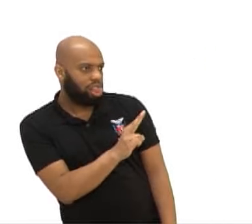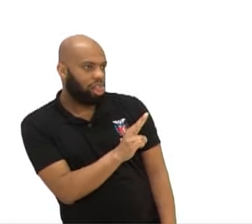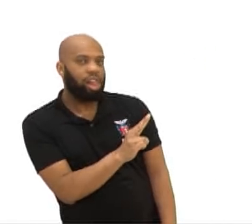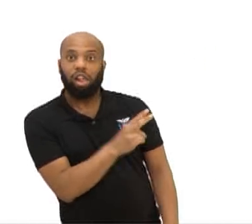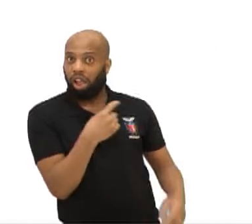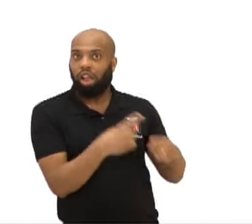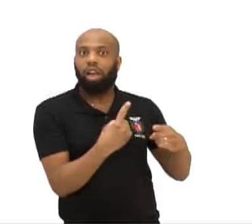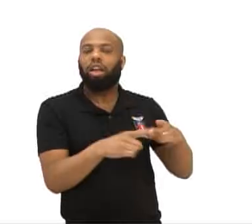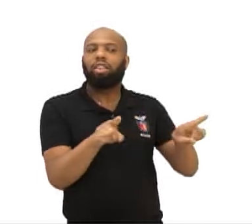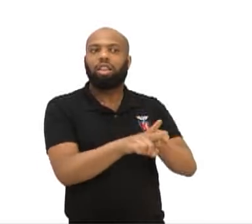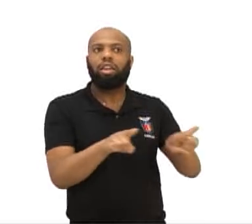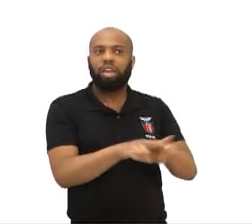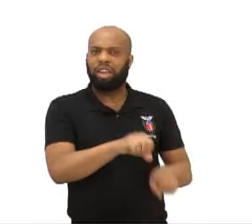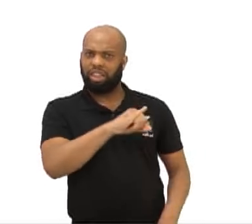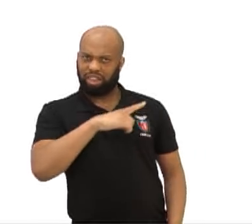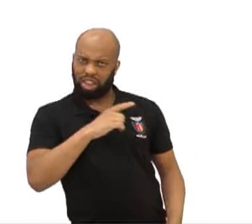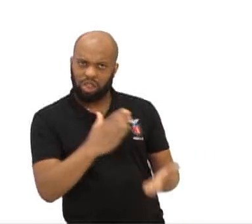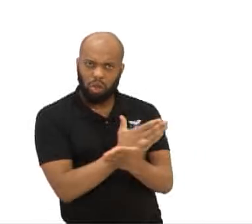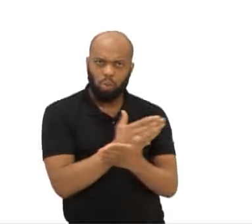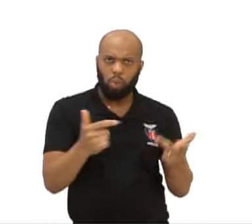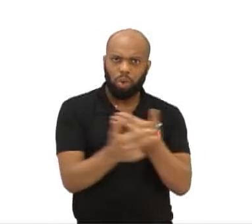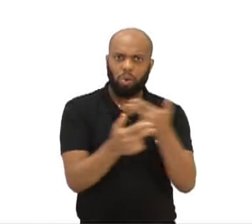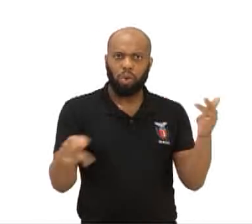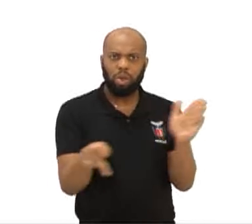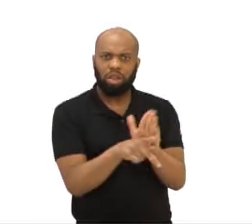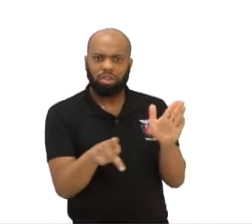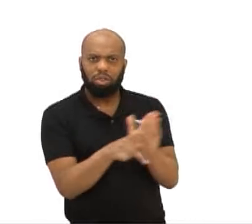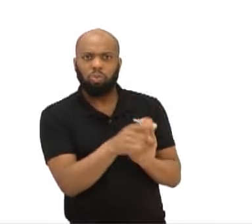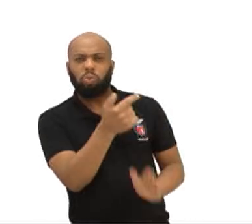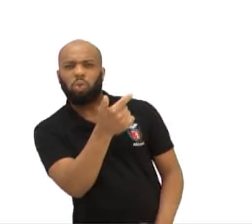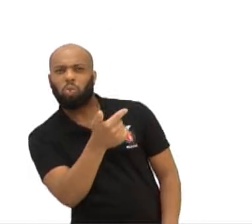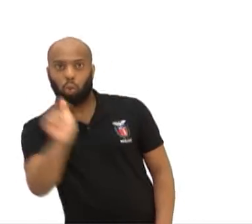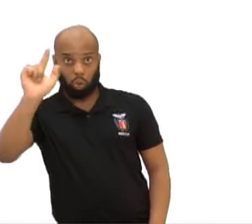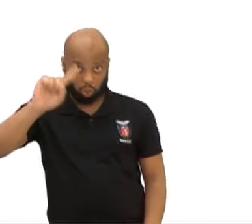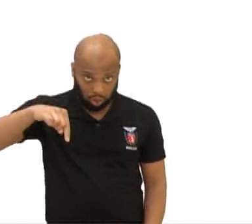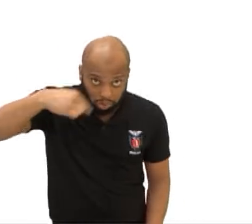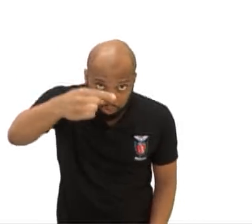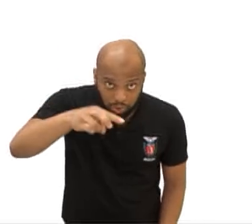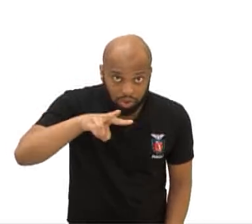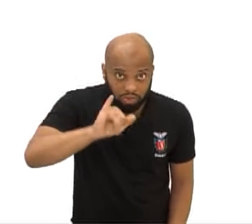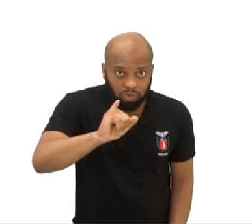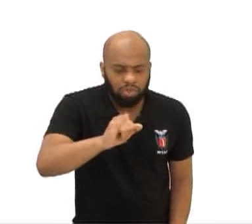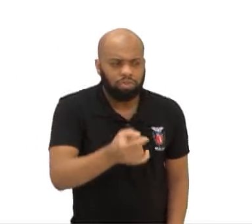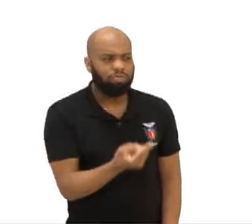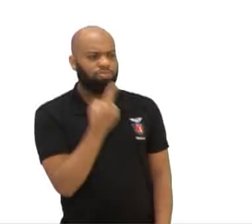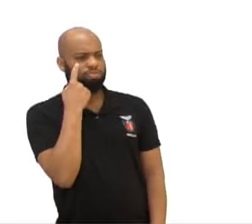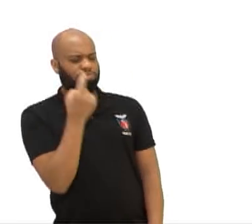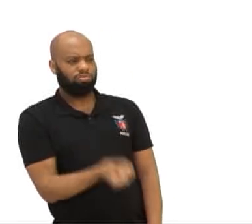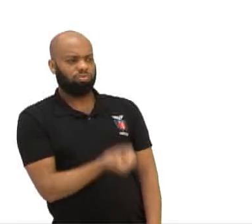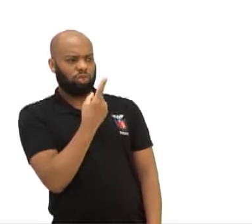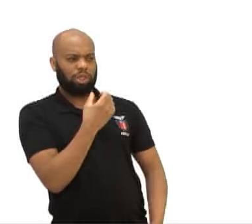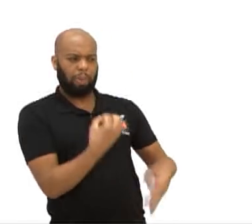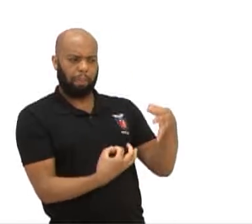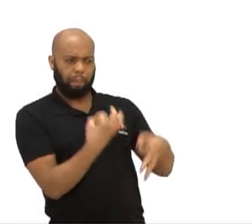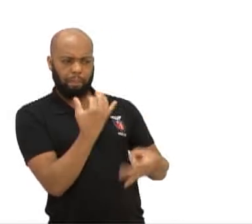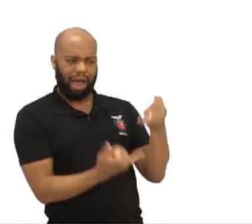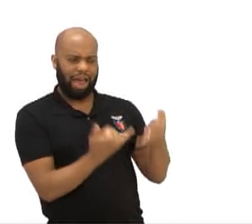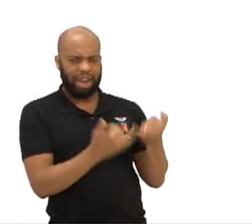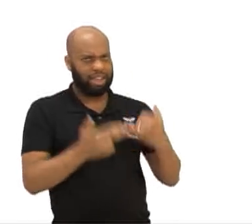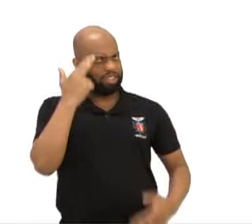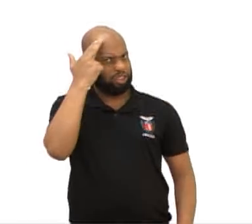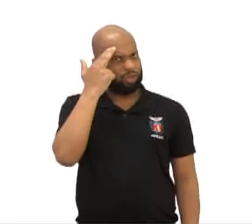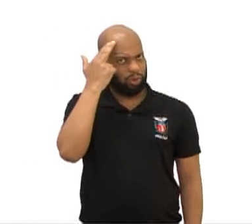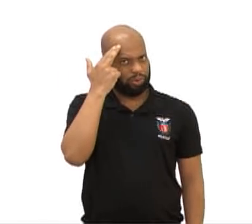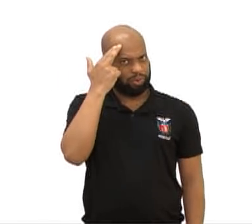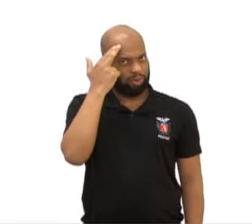uma parte do caso remoto não desaguasse noutro posterior, julgá-lo-ia sonho. Talvez nem